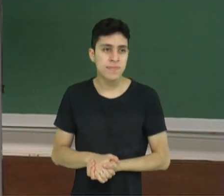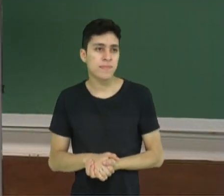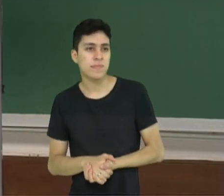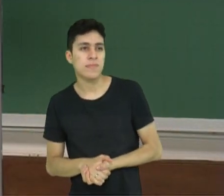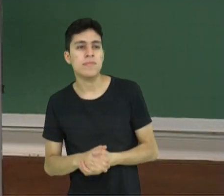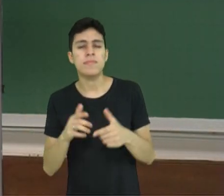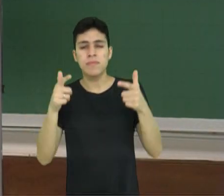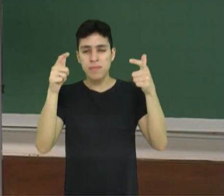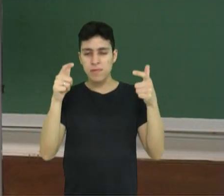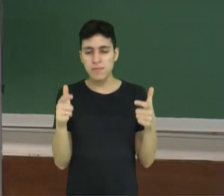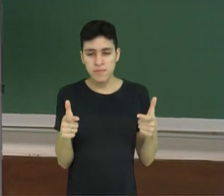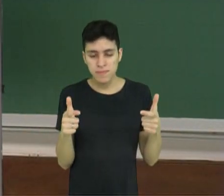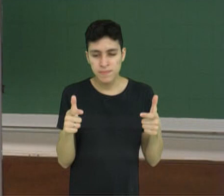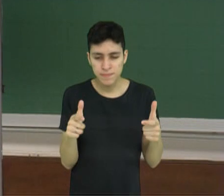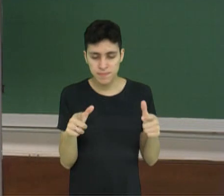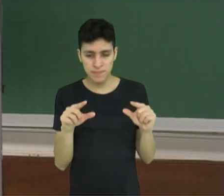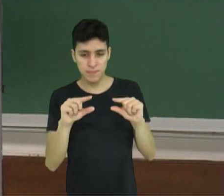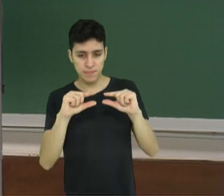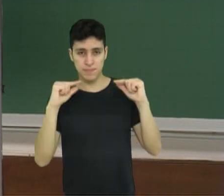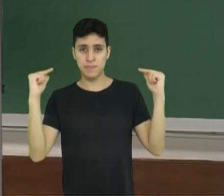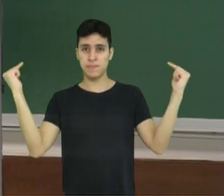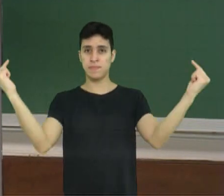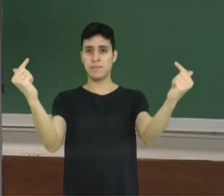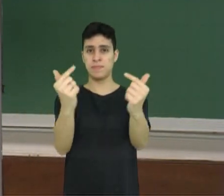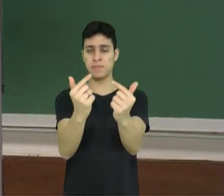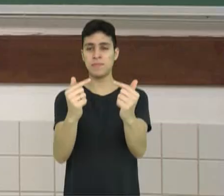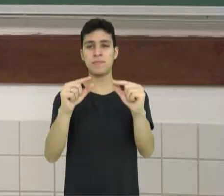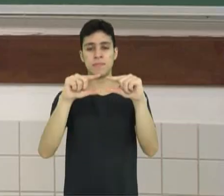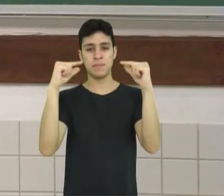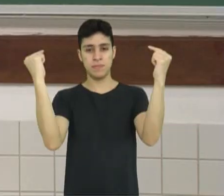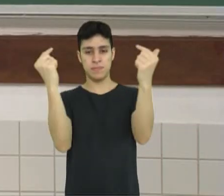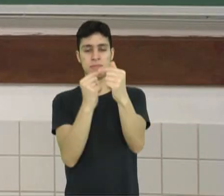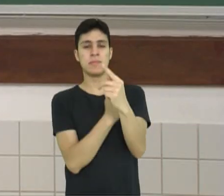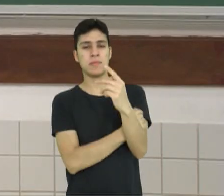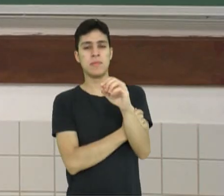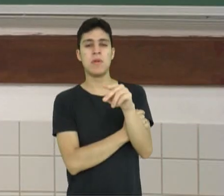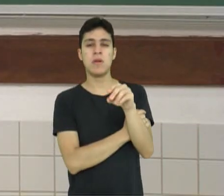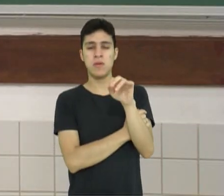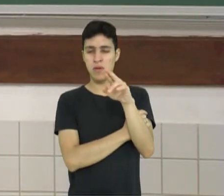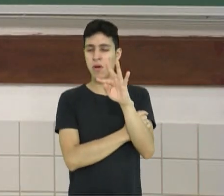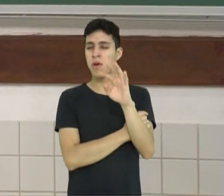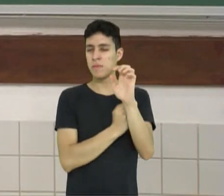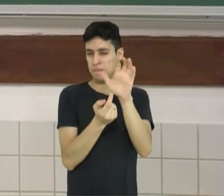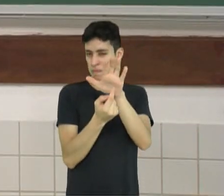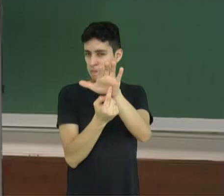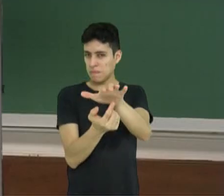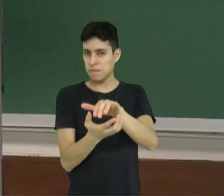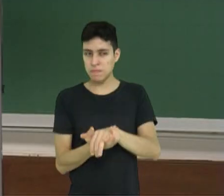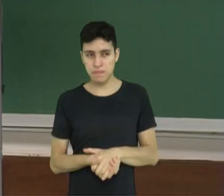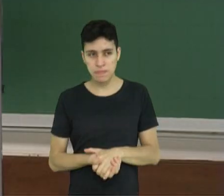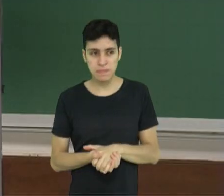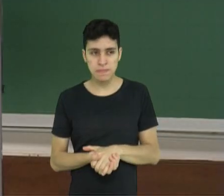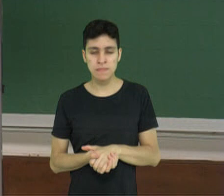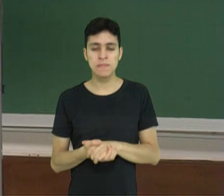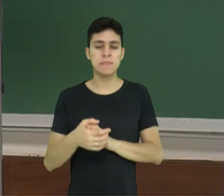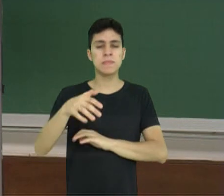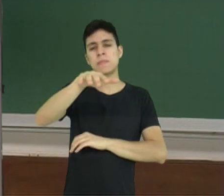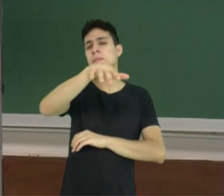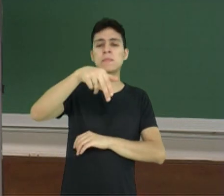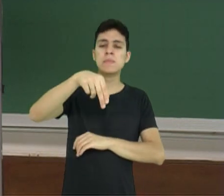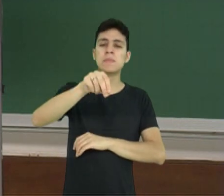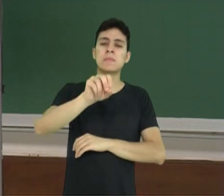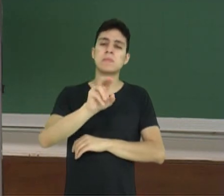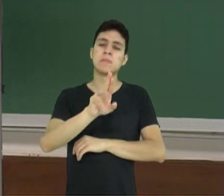Está localizado entre o Círculo Polar e o Polo Norte. Né? A gente já vai ver no globo ali, eu mostro para vocês. A área onde se encontra o Polo Norte é constituída